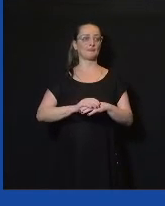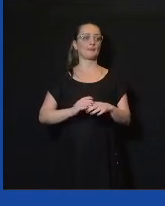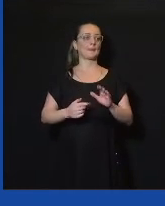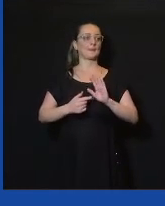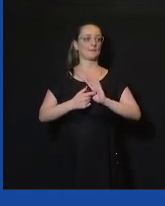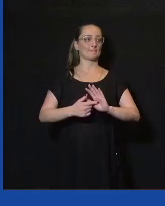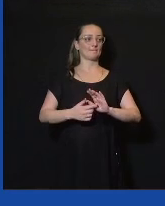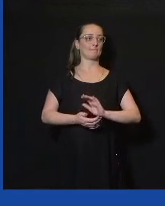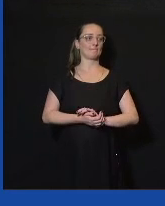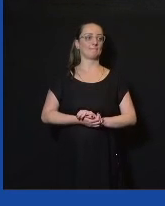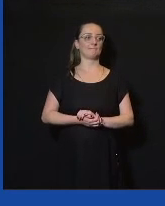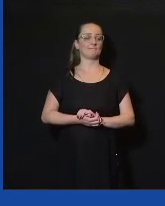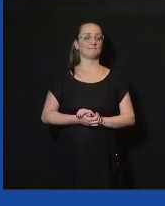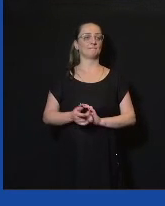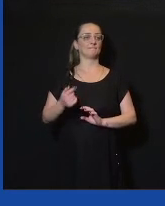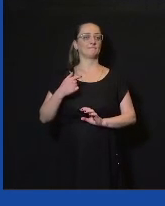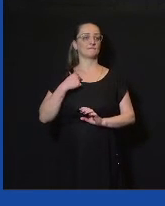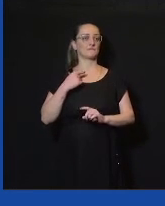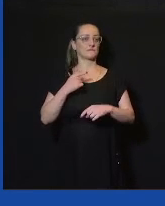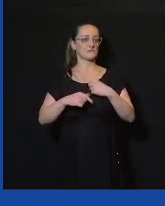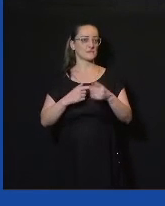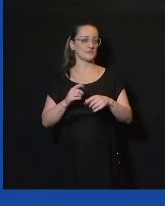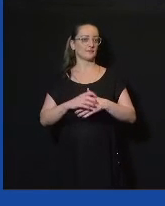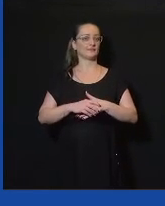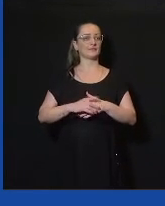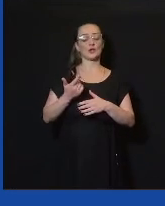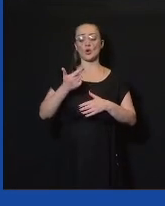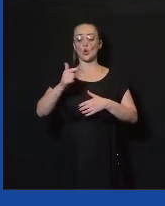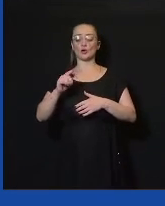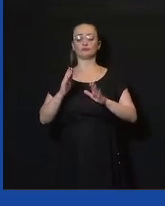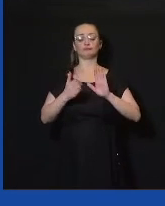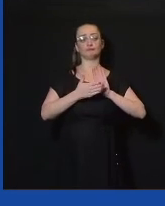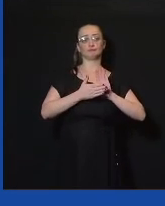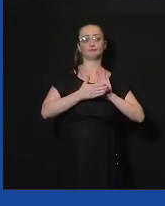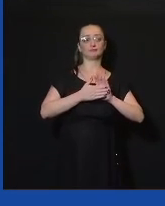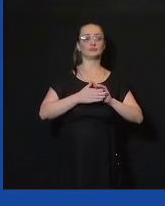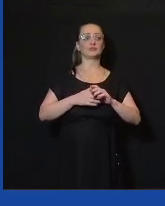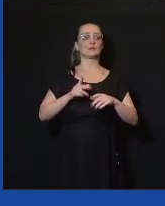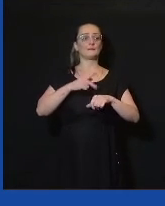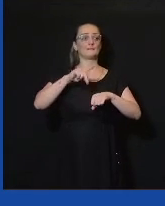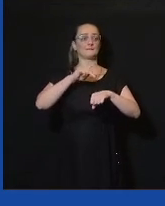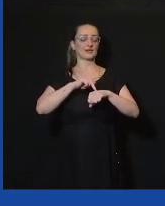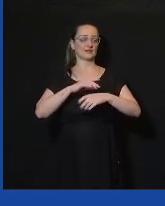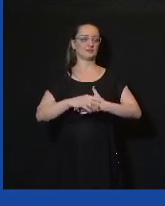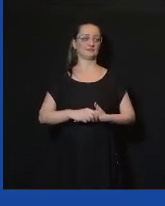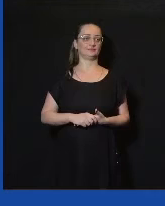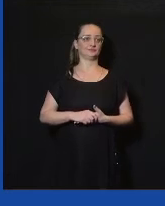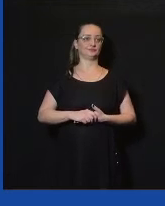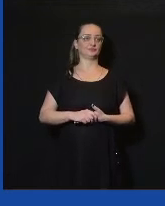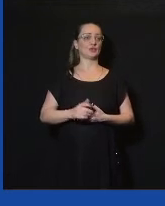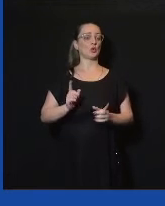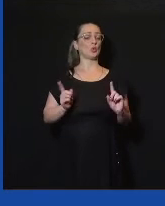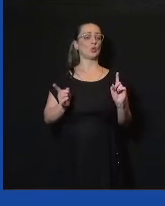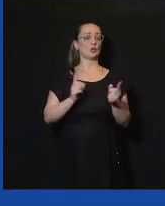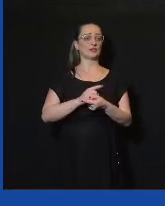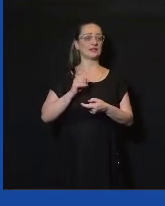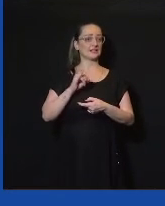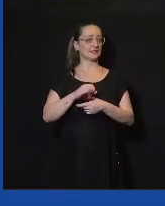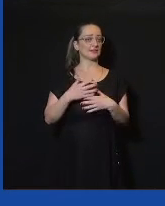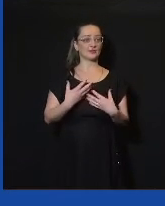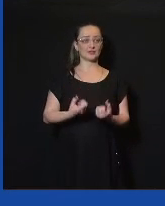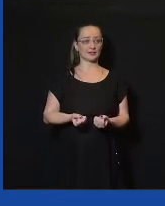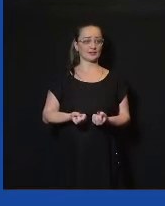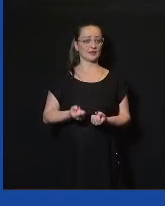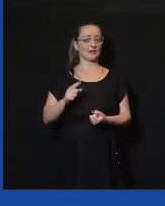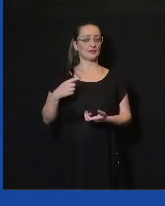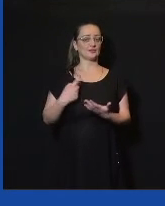invisíveis desse Brasil invisível, dessa gente de escura, uma outra perspectiva de país. Aí nós vamos poder se dizer quanto nação. Do contrário, se não aceitarem isso, essa